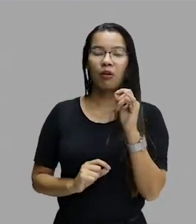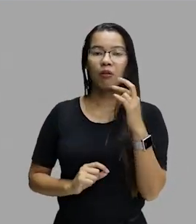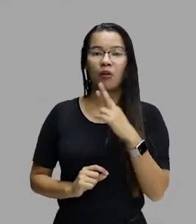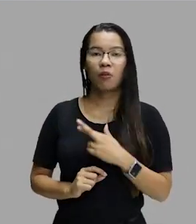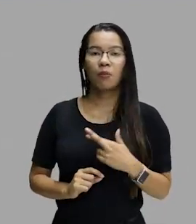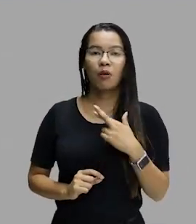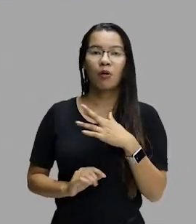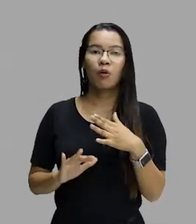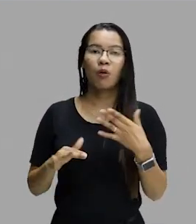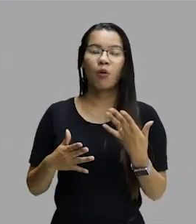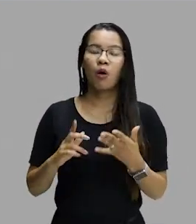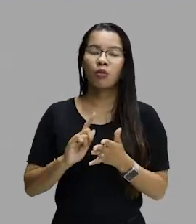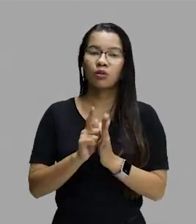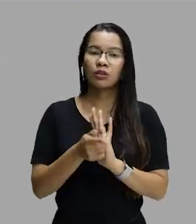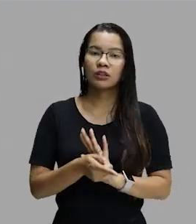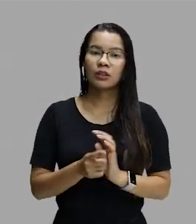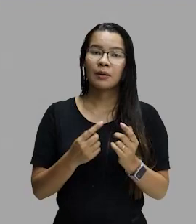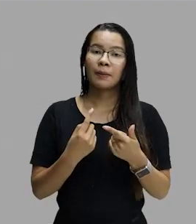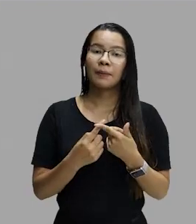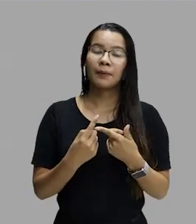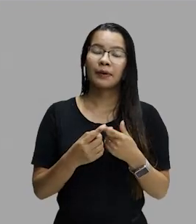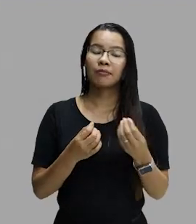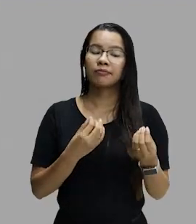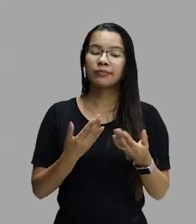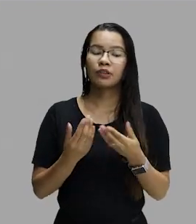para entretenimento, certo?